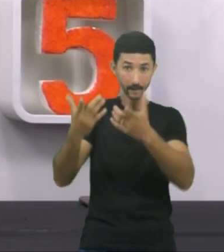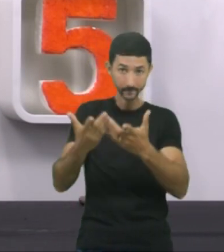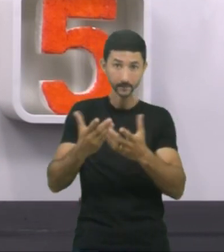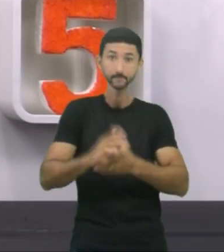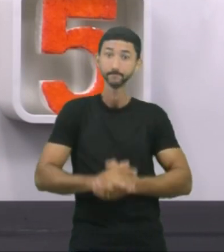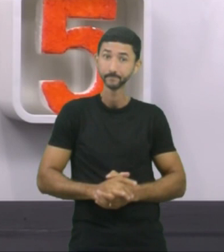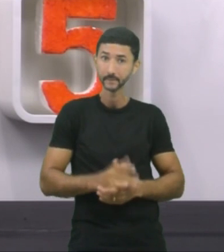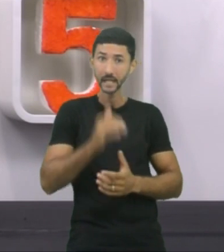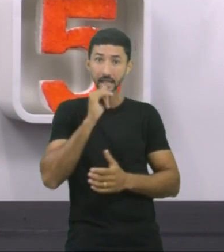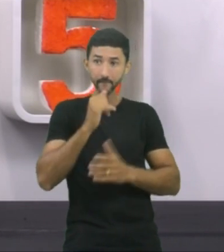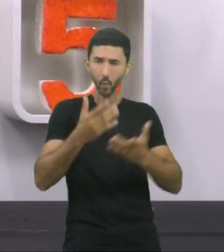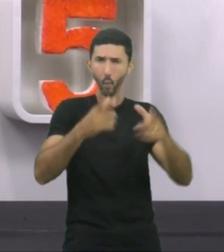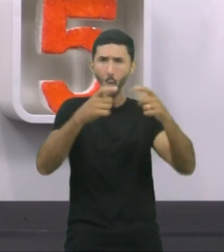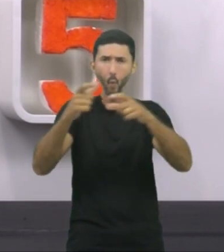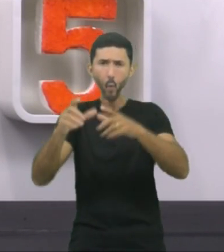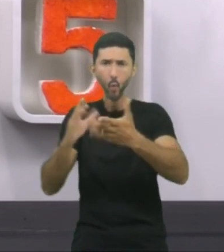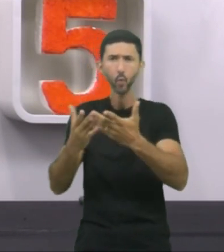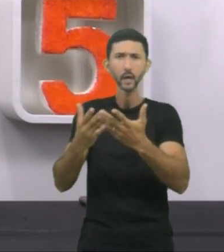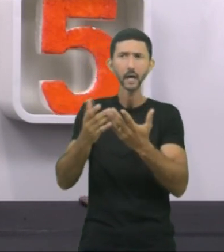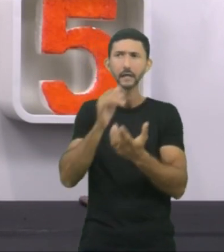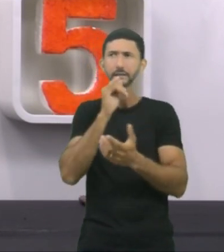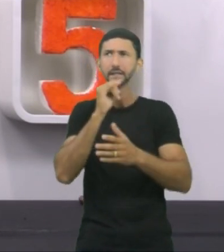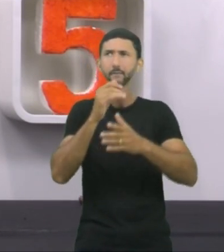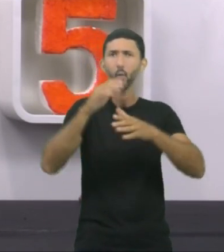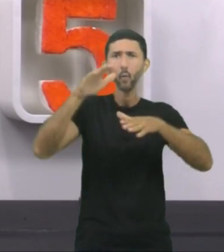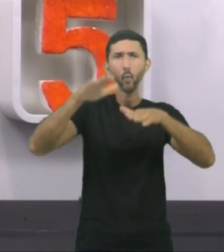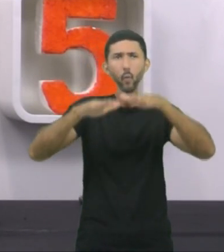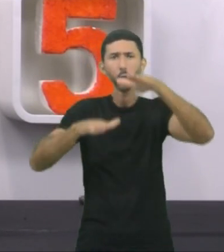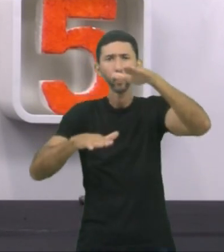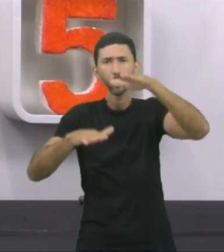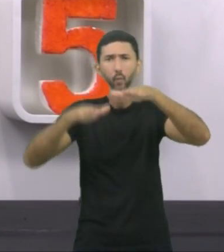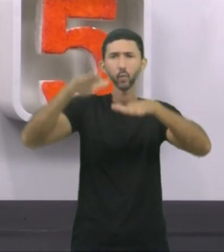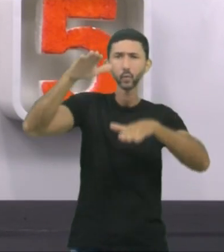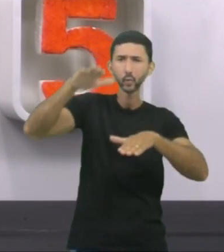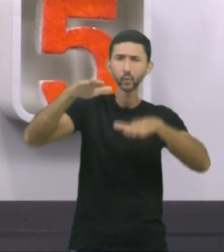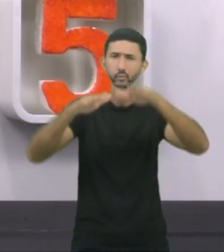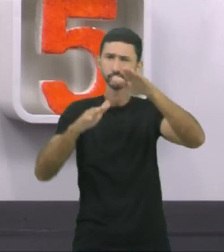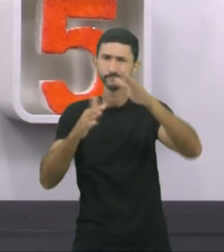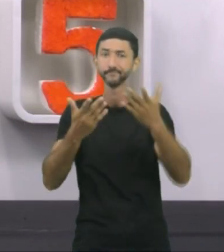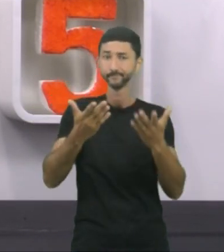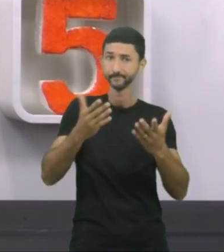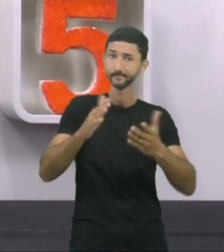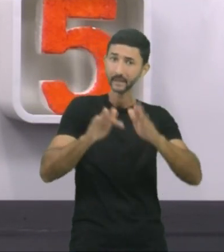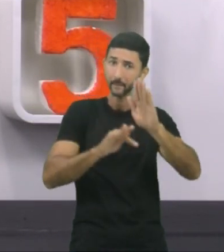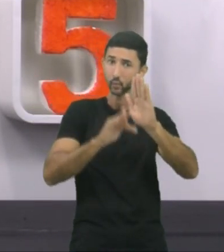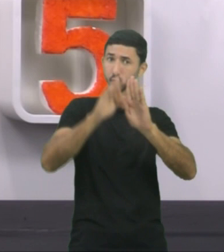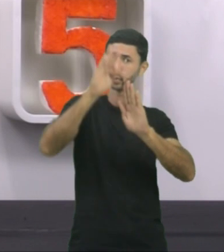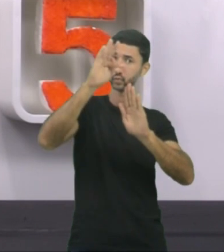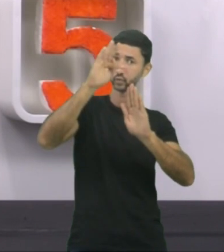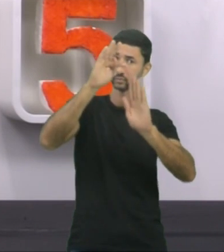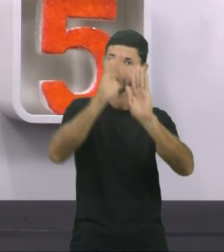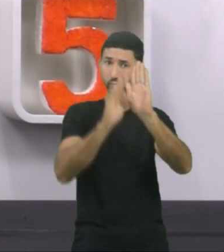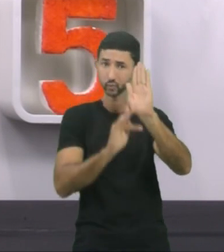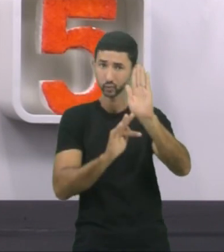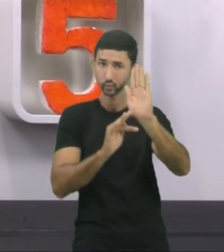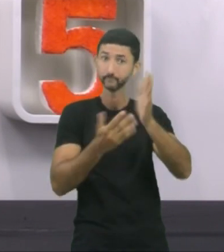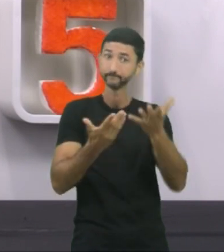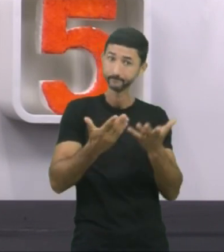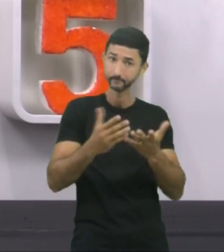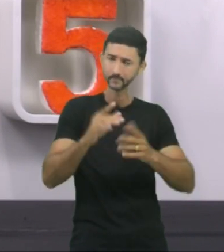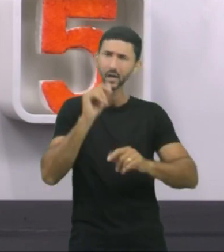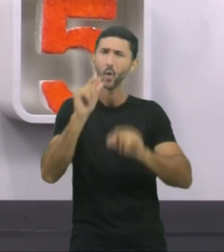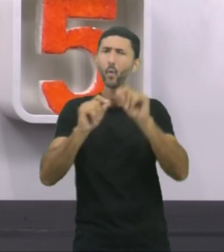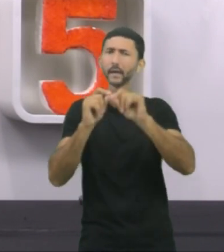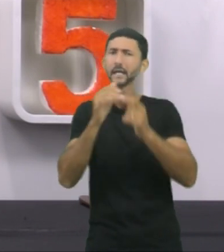do tempo nesses locais que tem uma oscilação muito grande de temperatura. E o que é essa oscilação? É